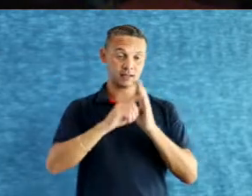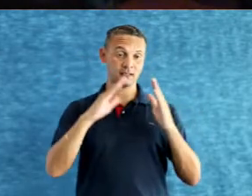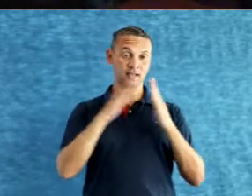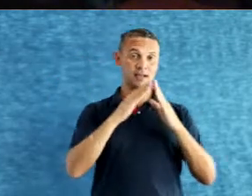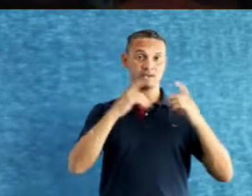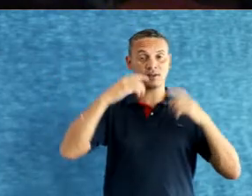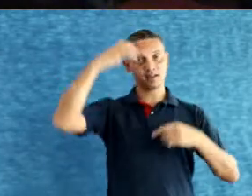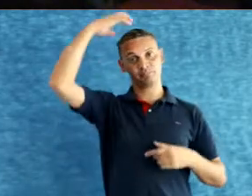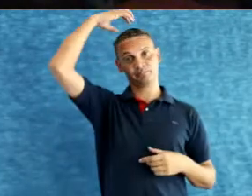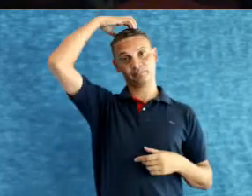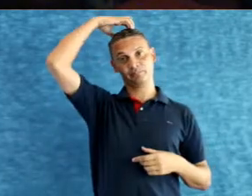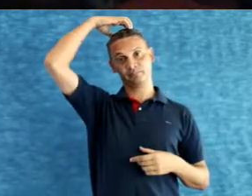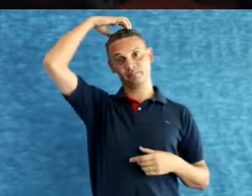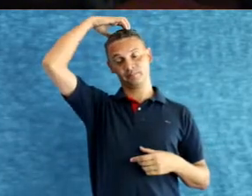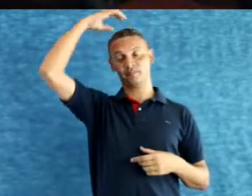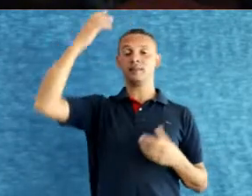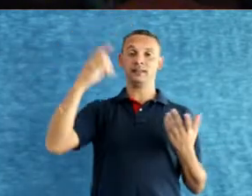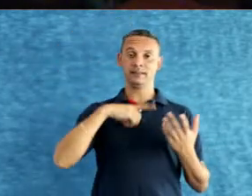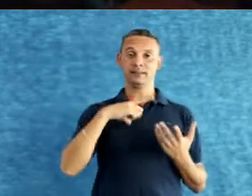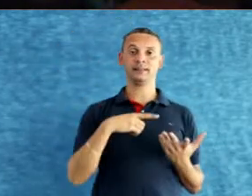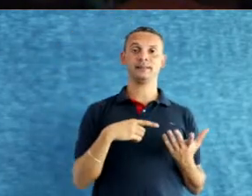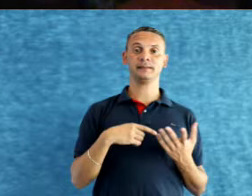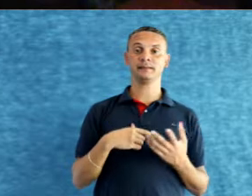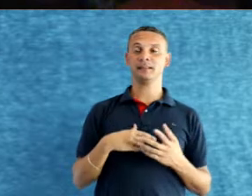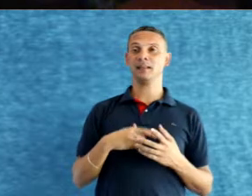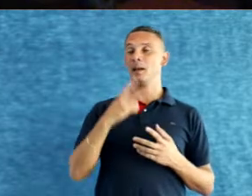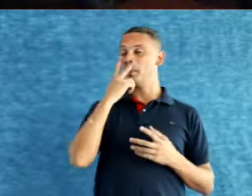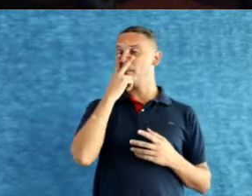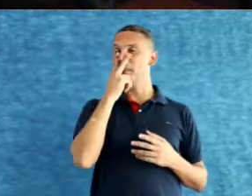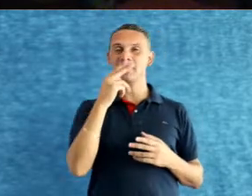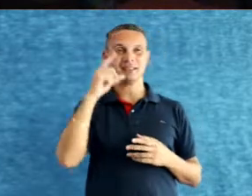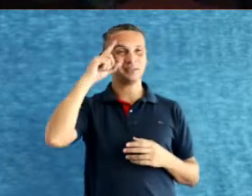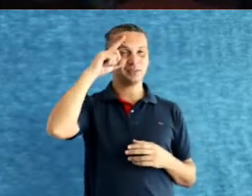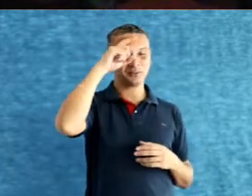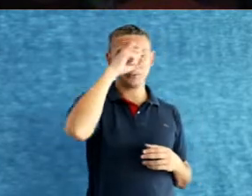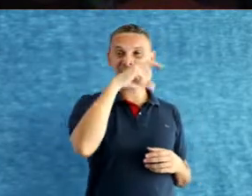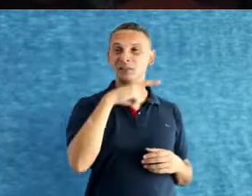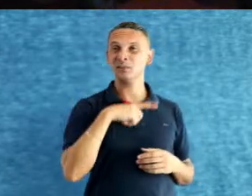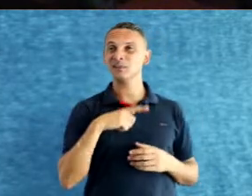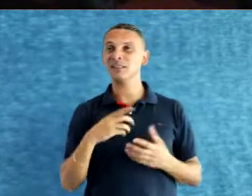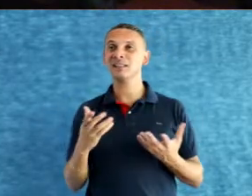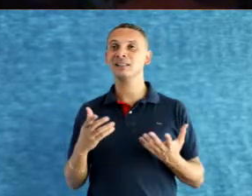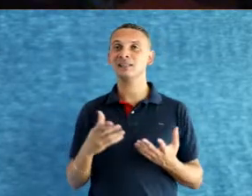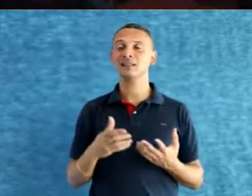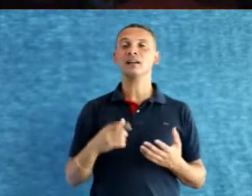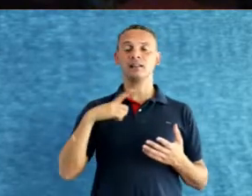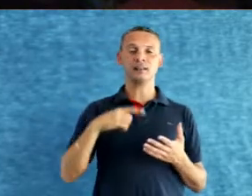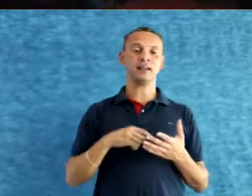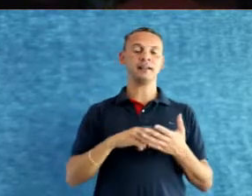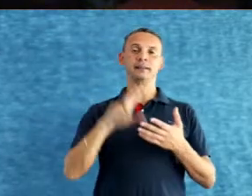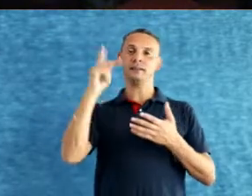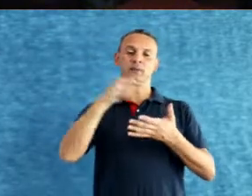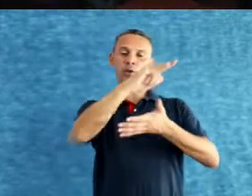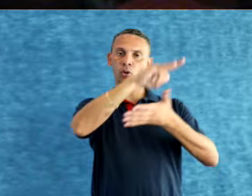dela, pessoal, porque é uma pessoa que nasce assim, eu não sei que tipo de pais ela teve, se já houve